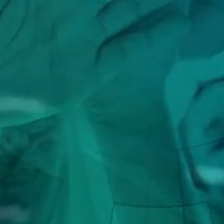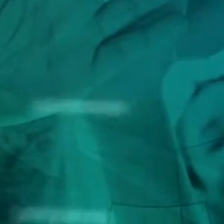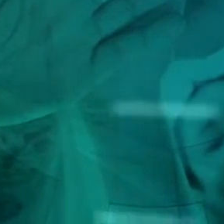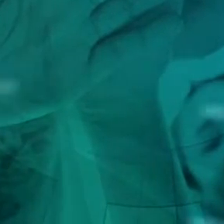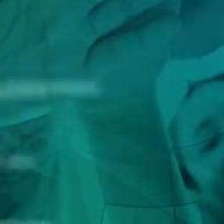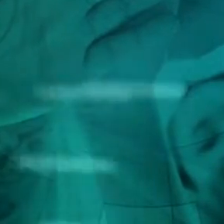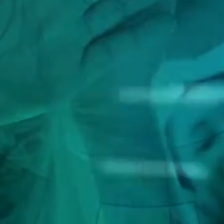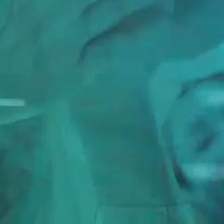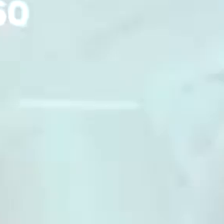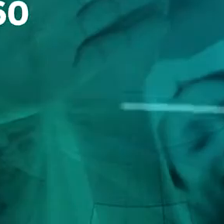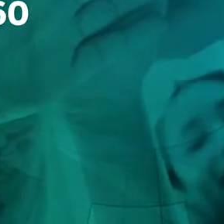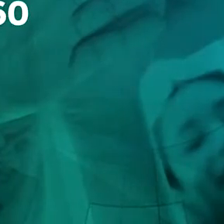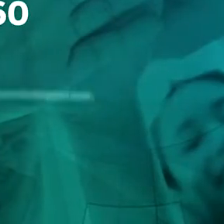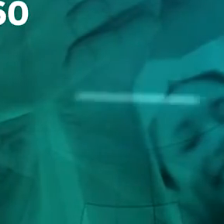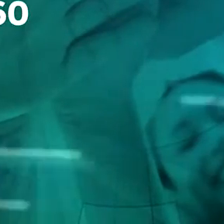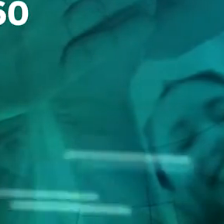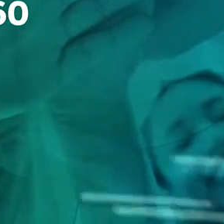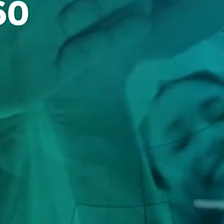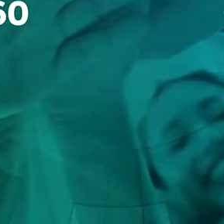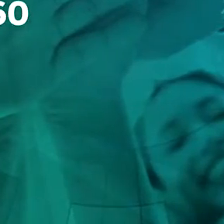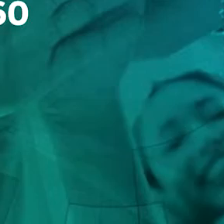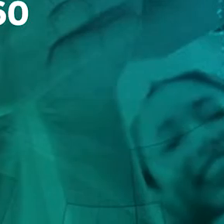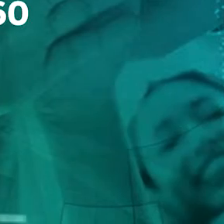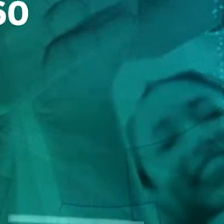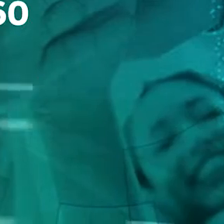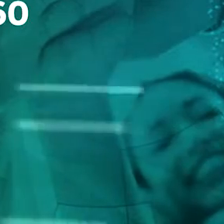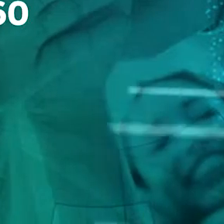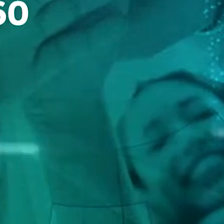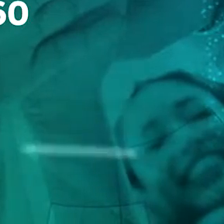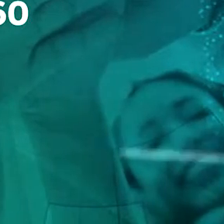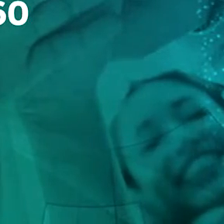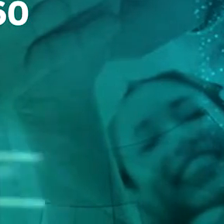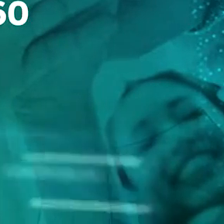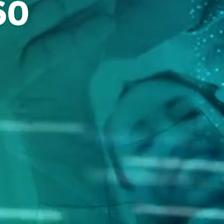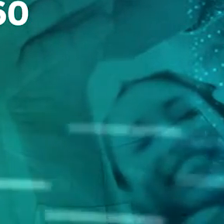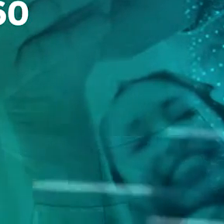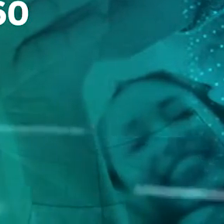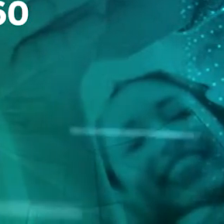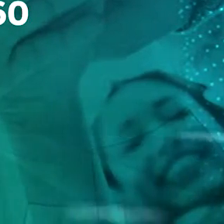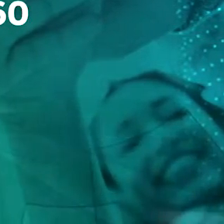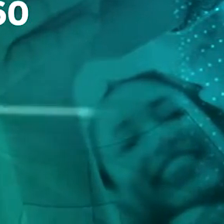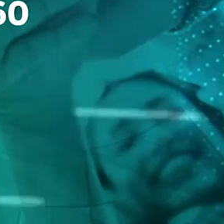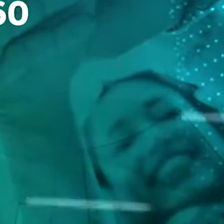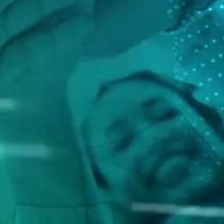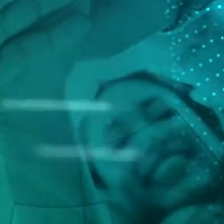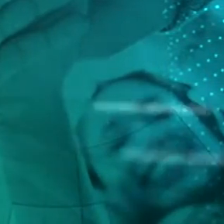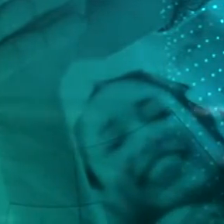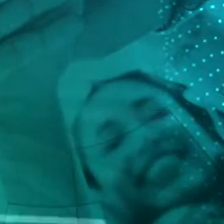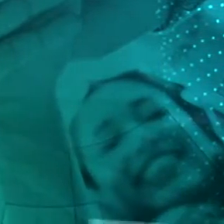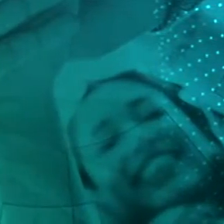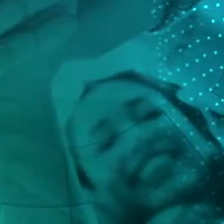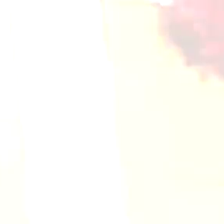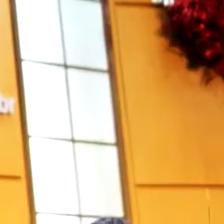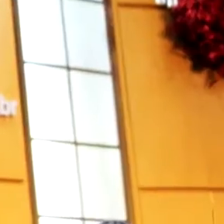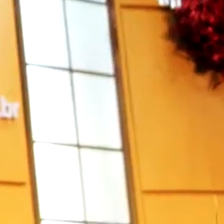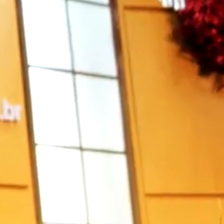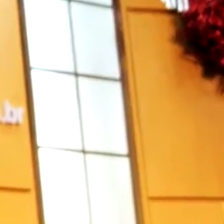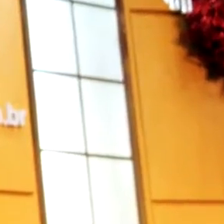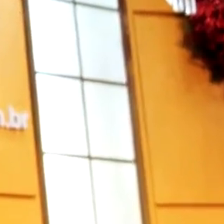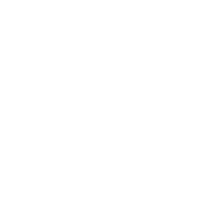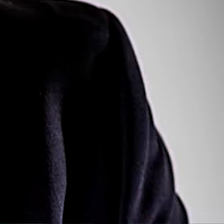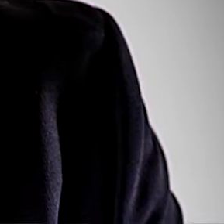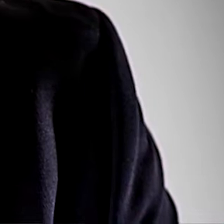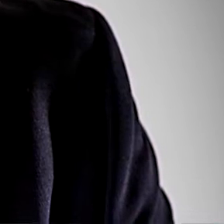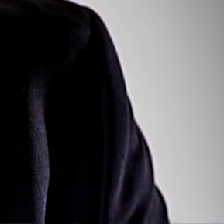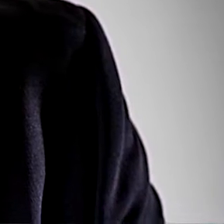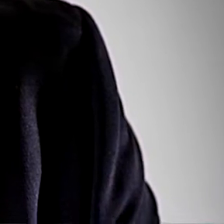Igreja Batista Getsêmani. Rua Cassiano Campolina, 360, Dona Clara, Belo Horizonte, Minas Gerais. Preletores: Jorge